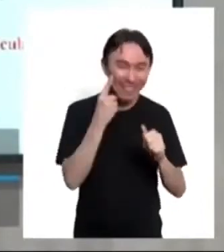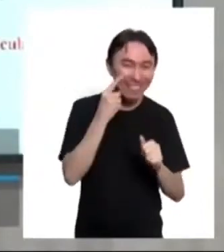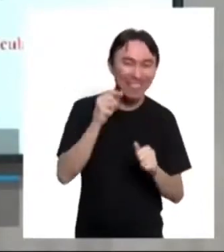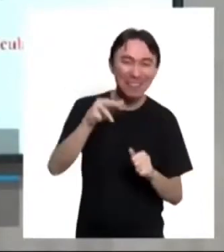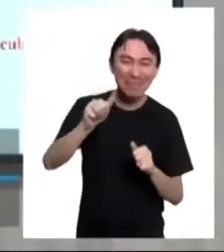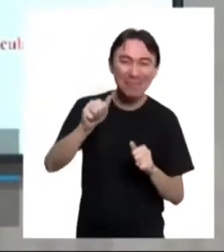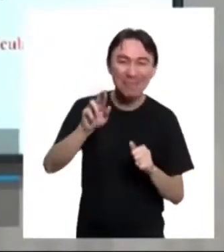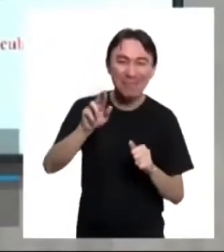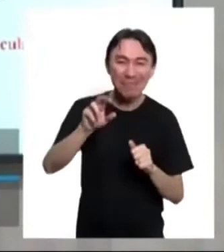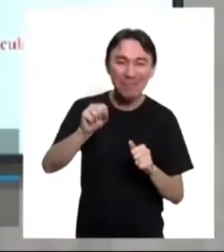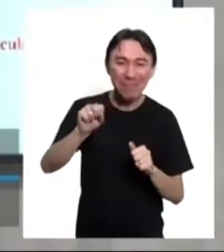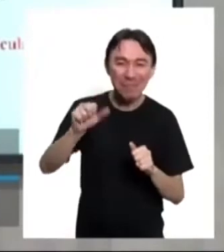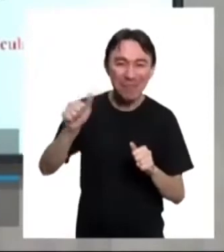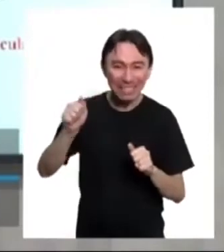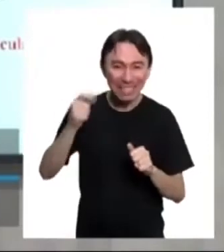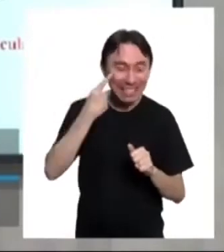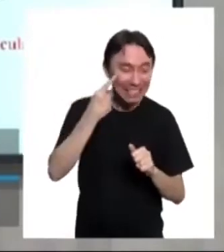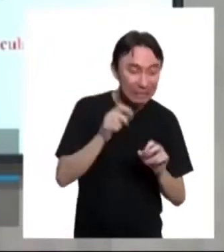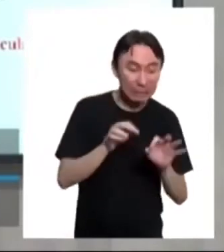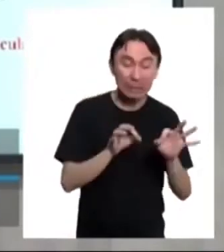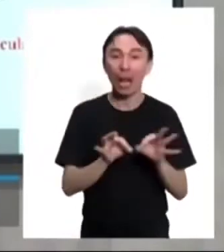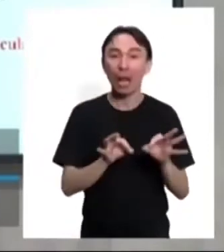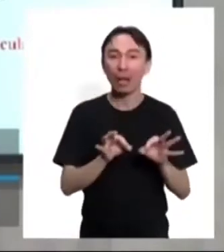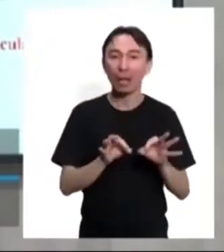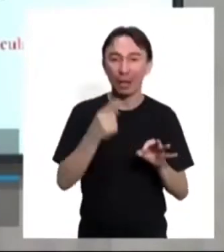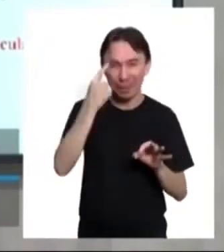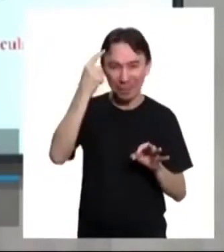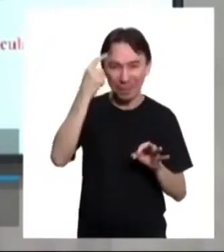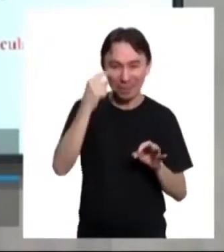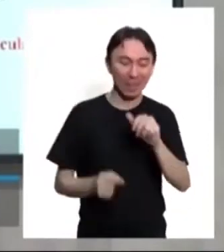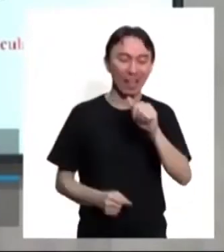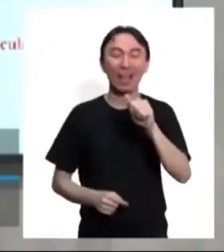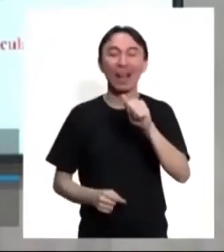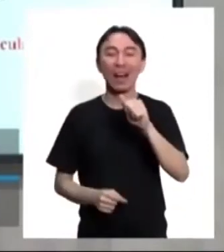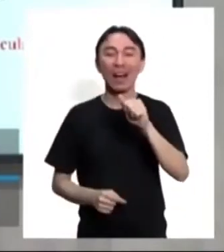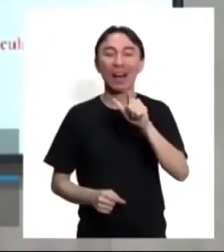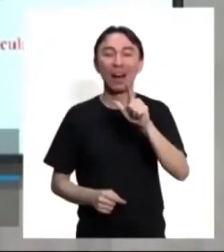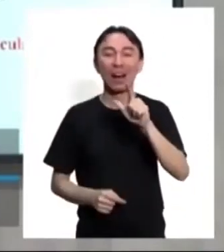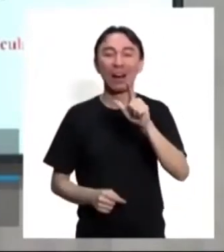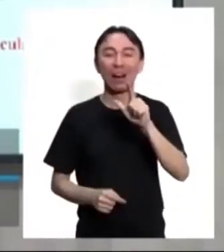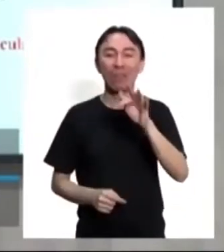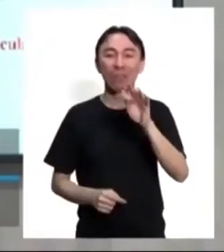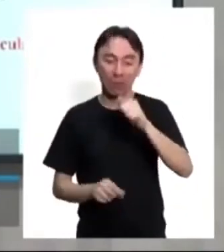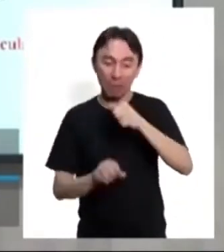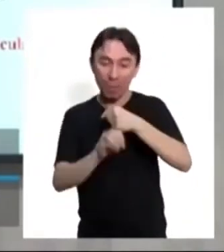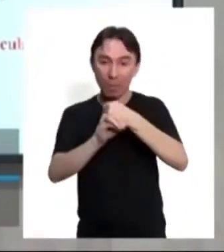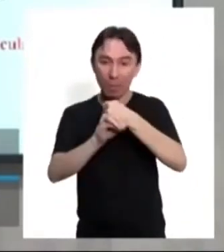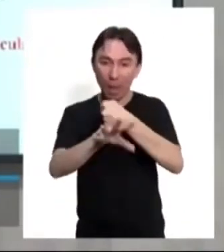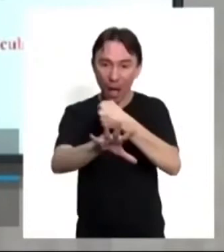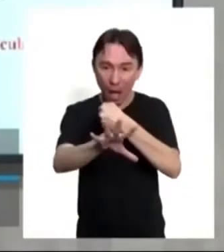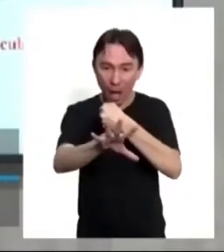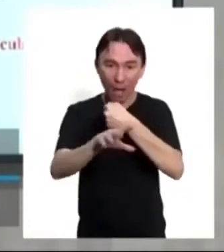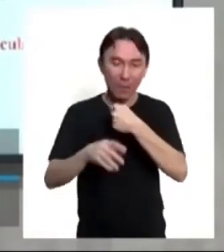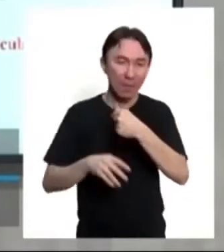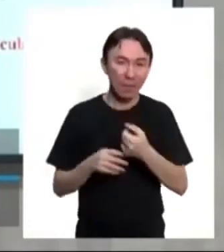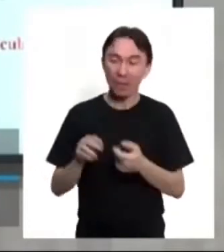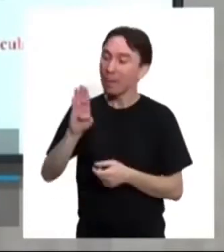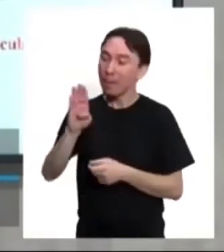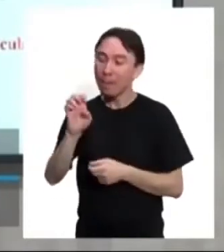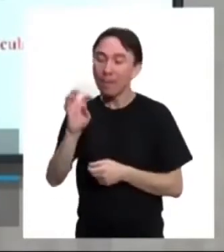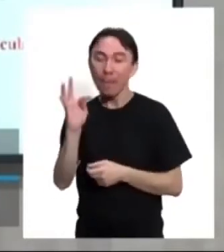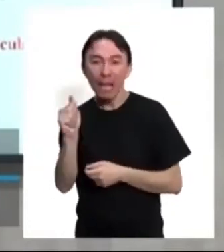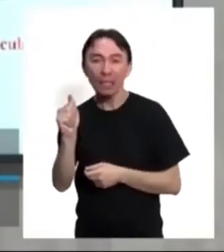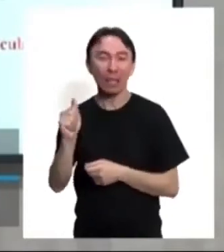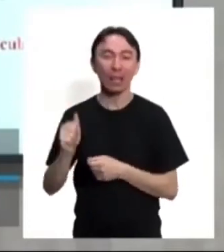ser 226 por causa da emissão de alfa. Beta não altera a massa, gama não altera a massa. Então